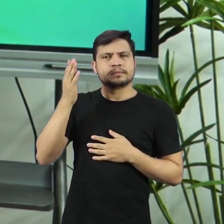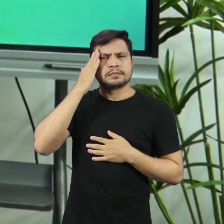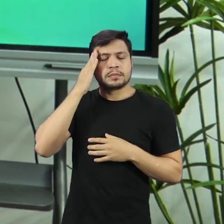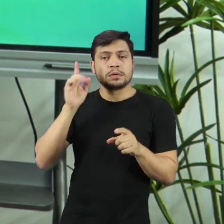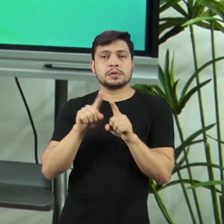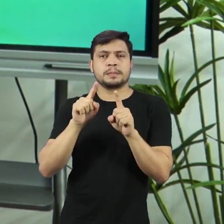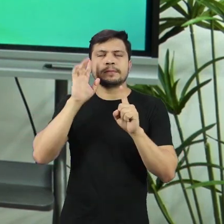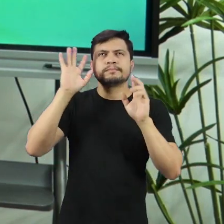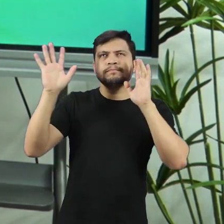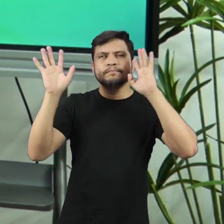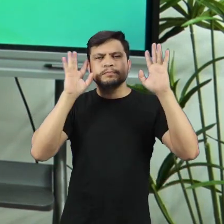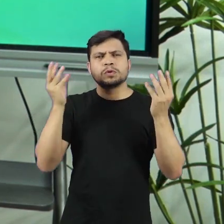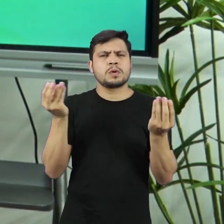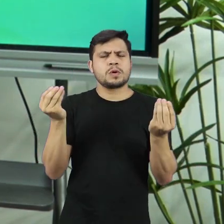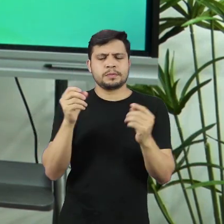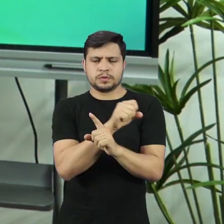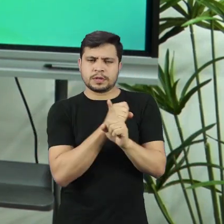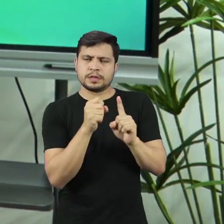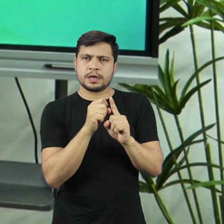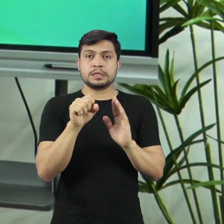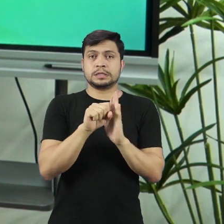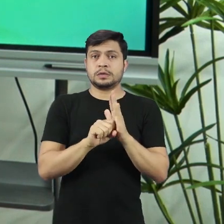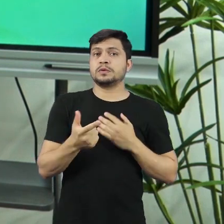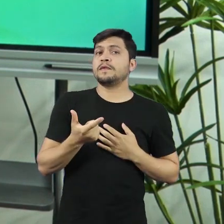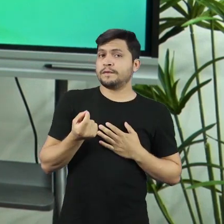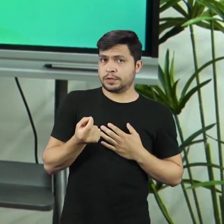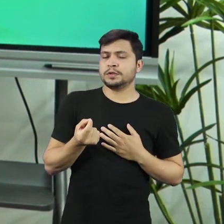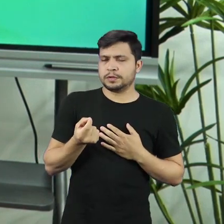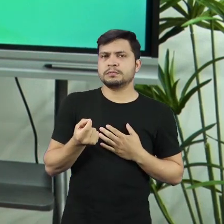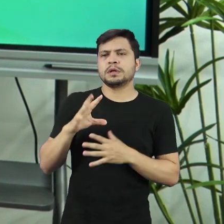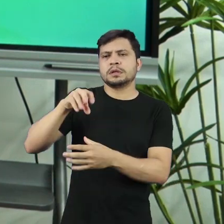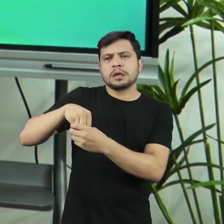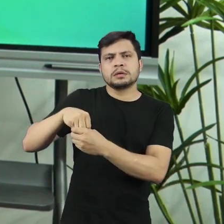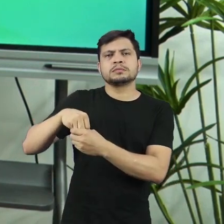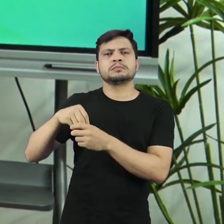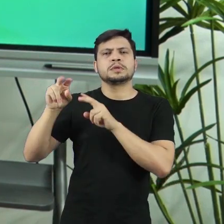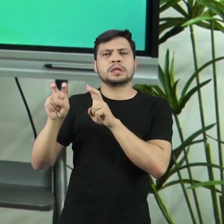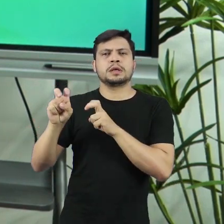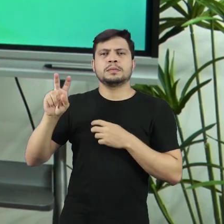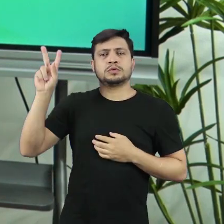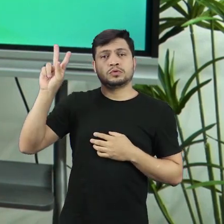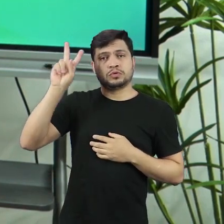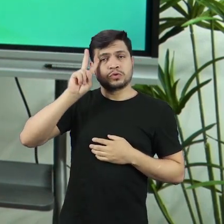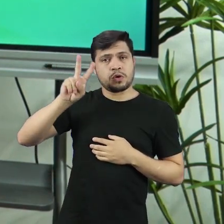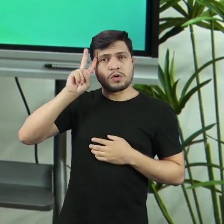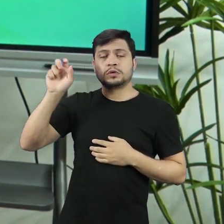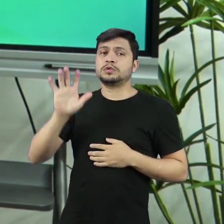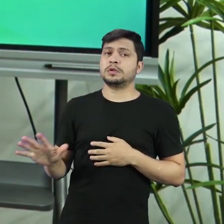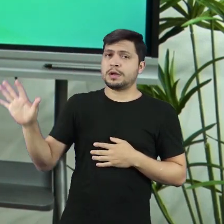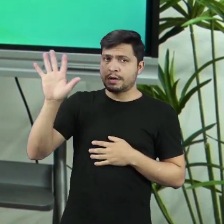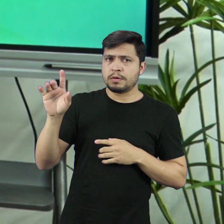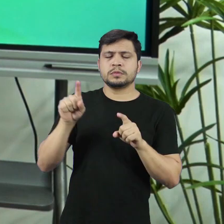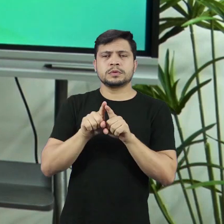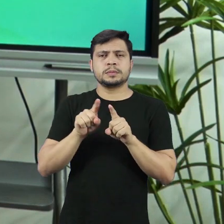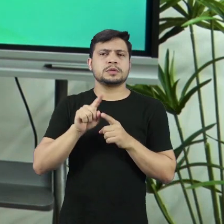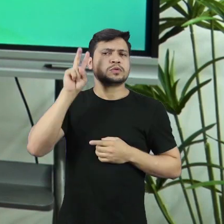no século XX, principalmente a segunda metade do século XX. Dentro do assunto de História Geral e dentro do assunto de História do Brasil, a gente vai tentar resolver